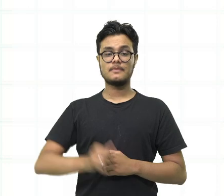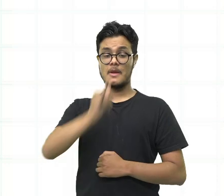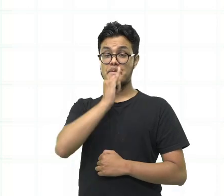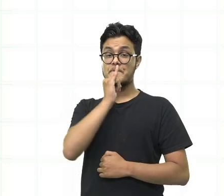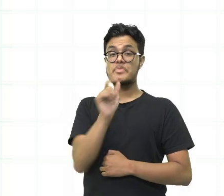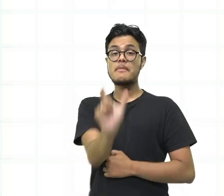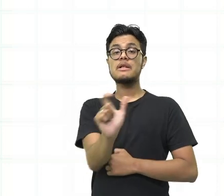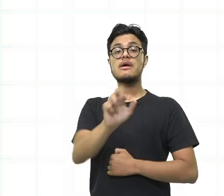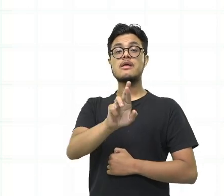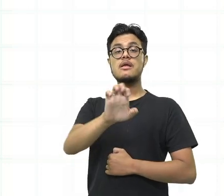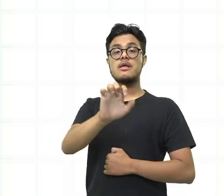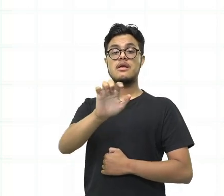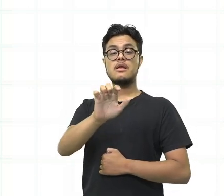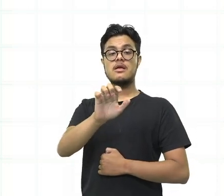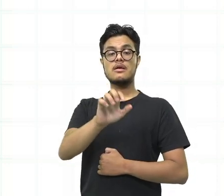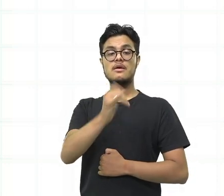é